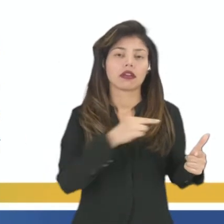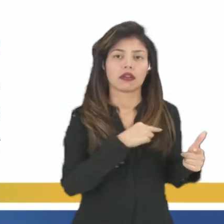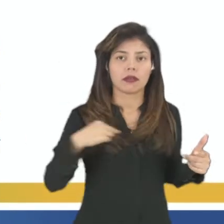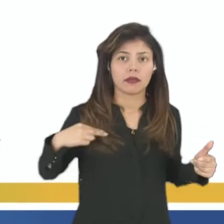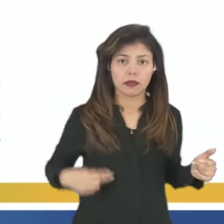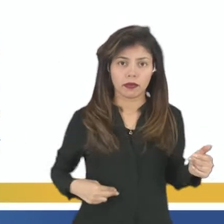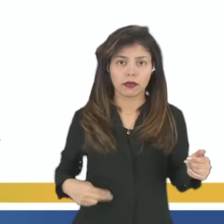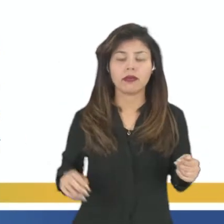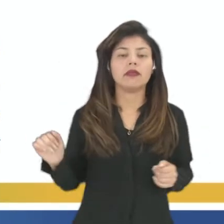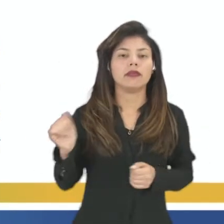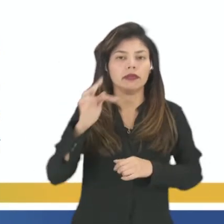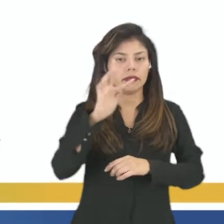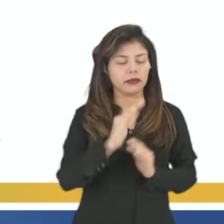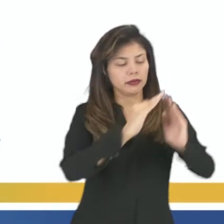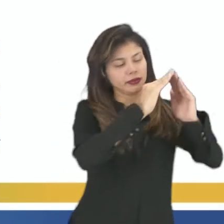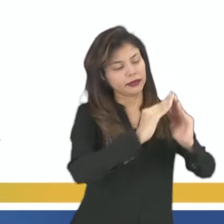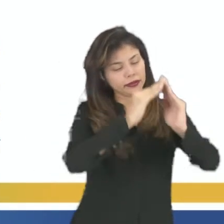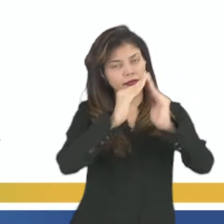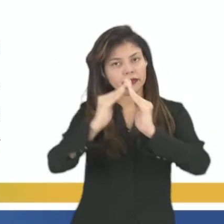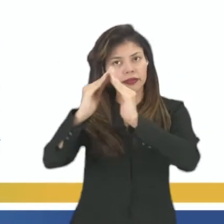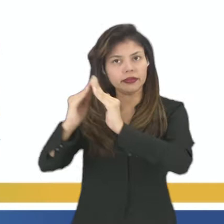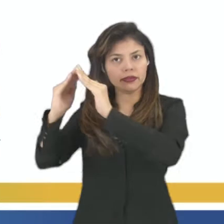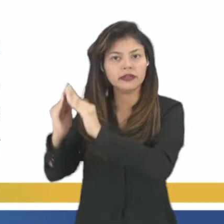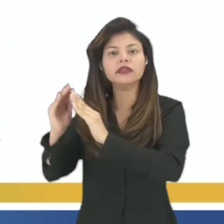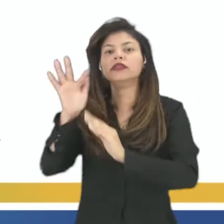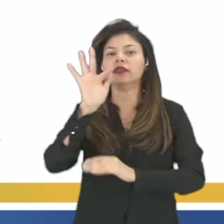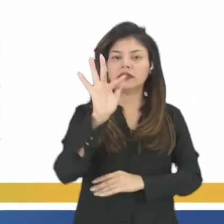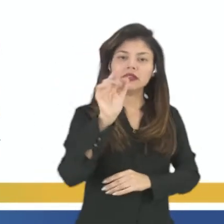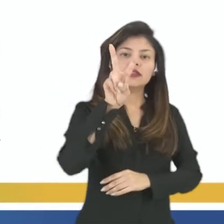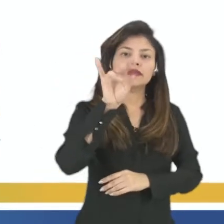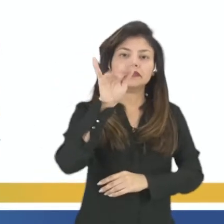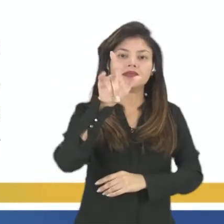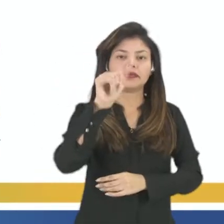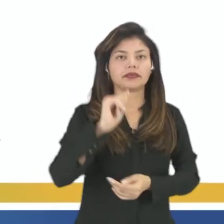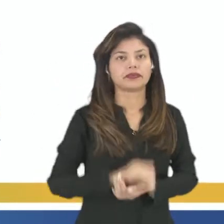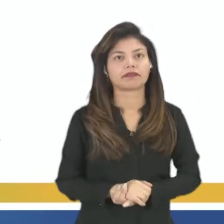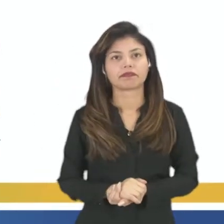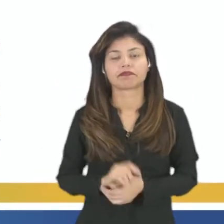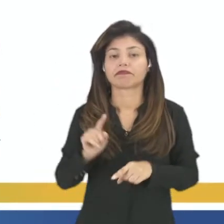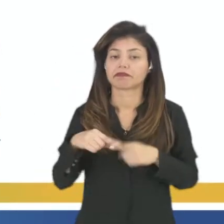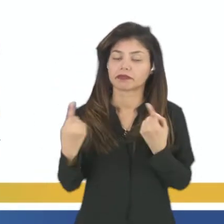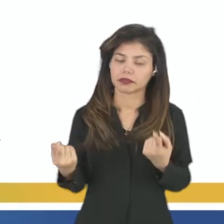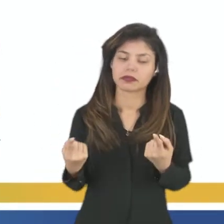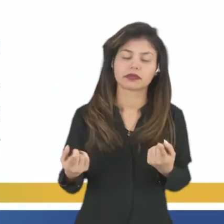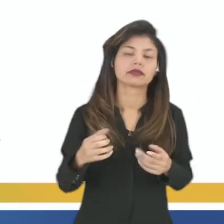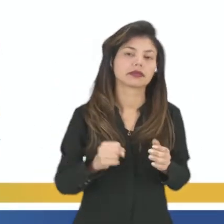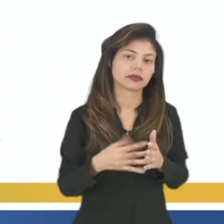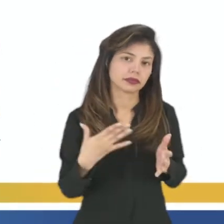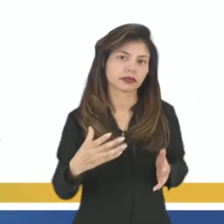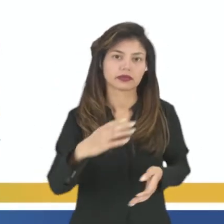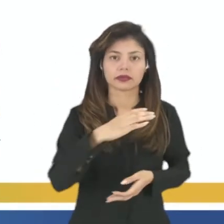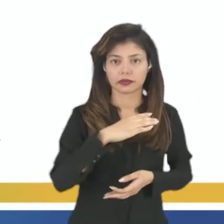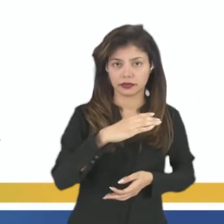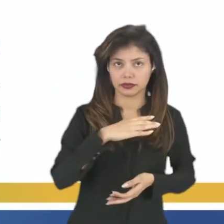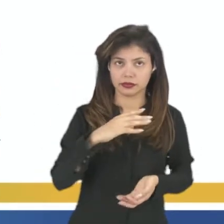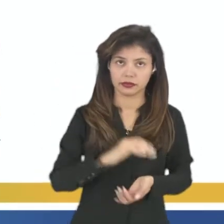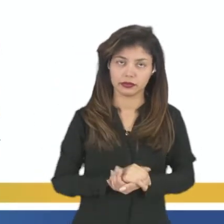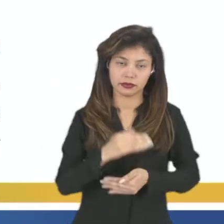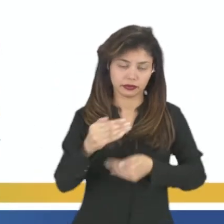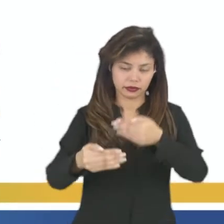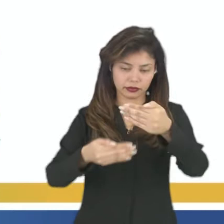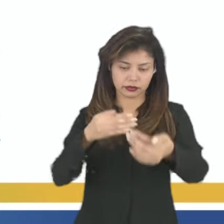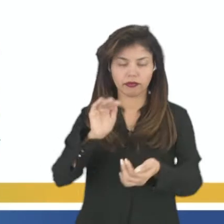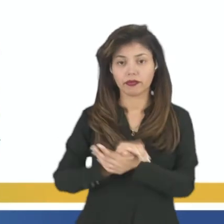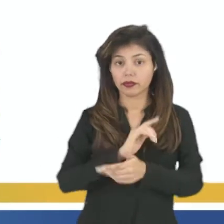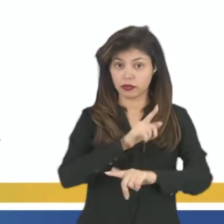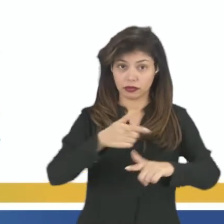uma vila. Xangai era apenas uma vila, né, de pescadores. Mas, com a questão da urbanização, né, então se tornou-se